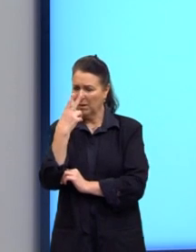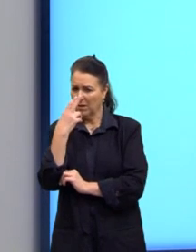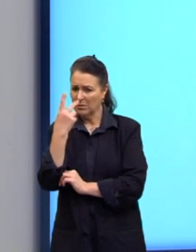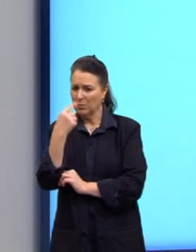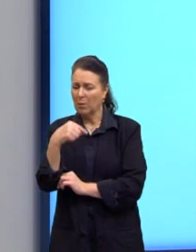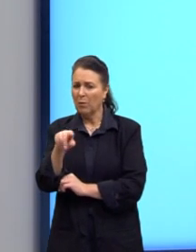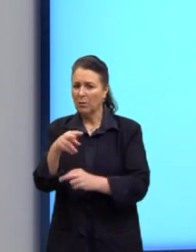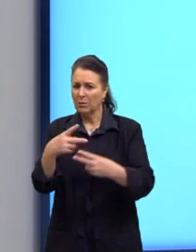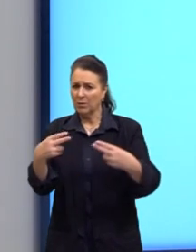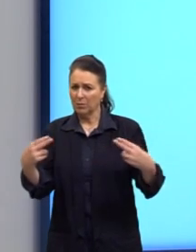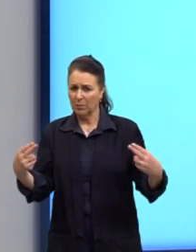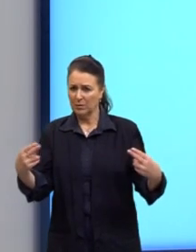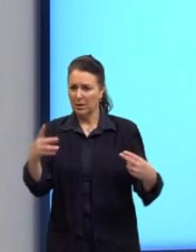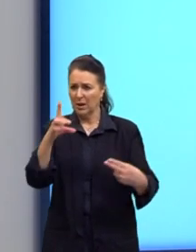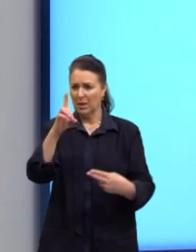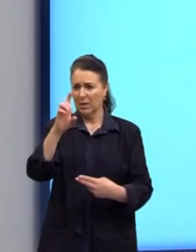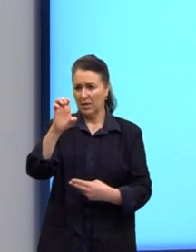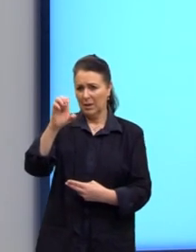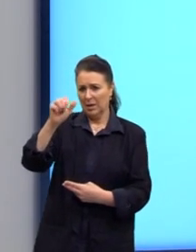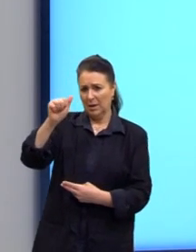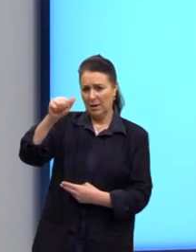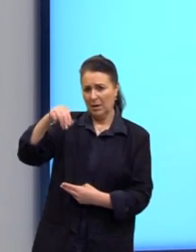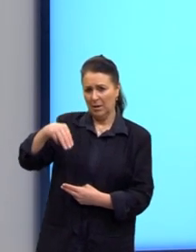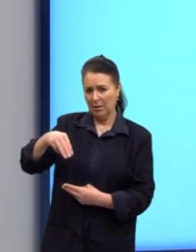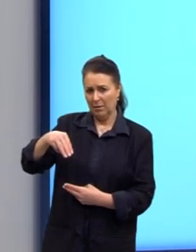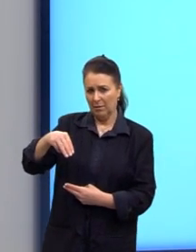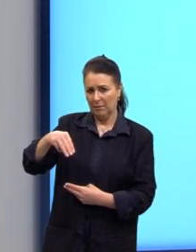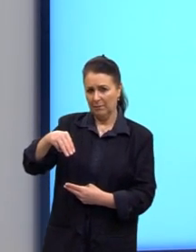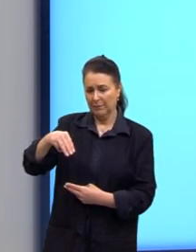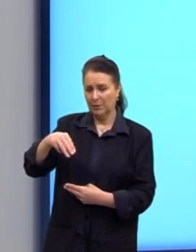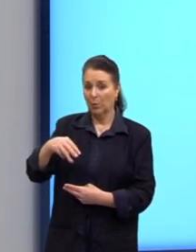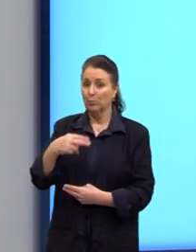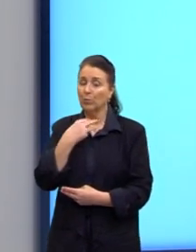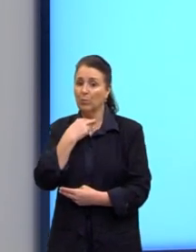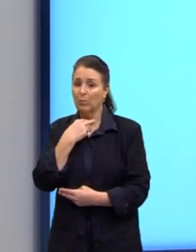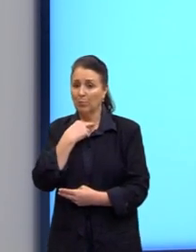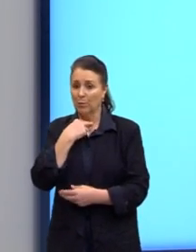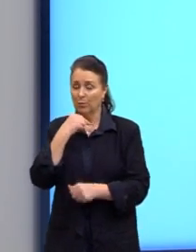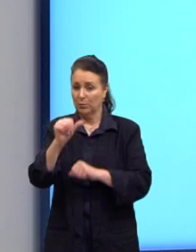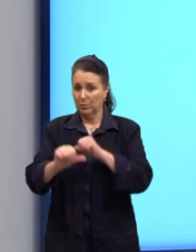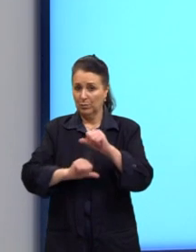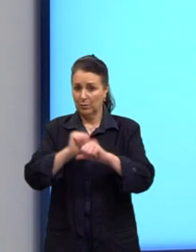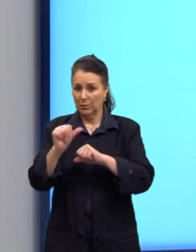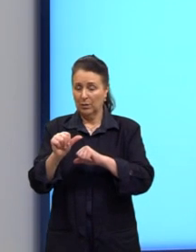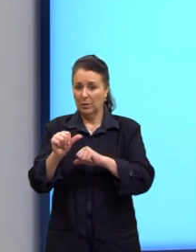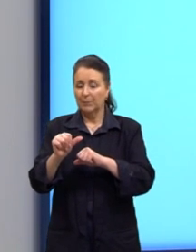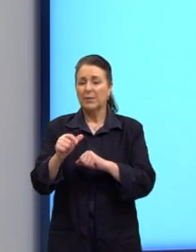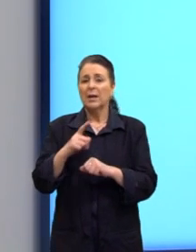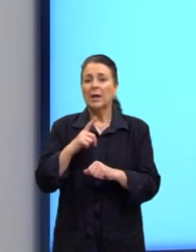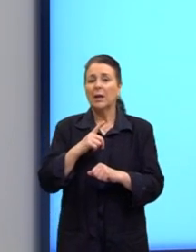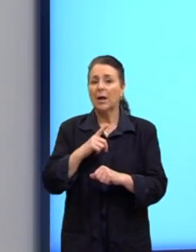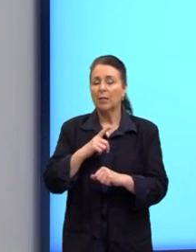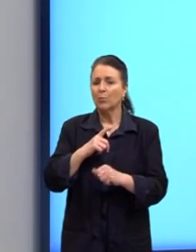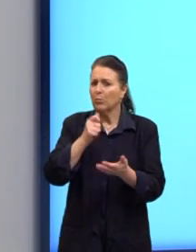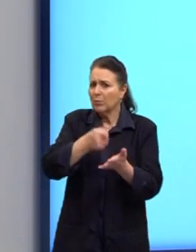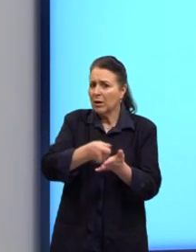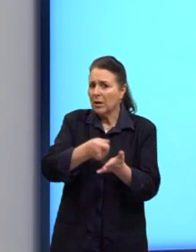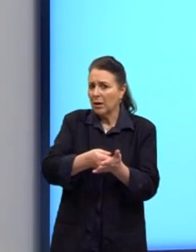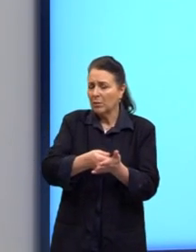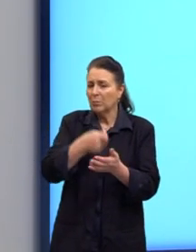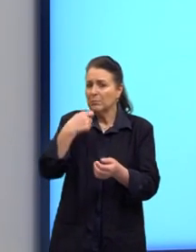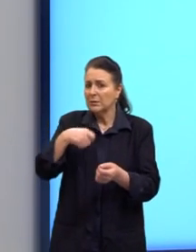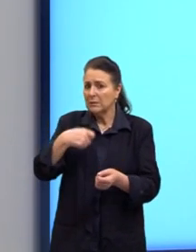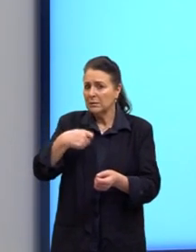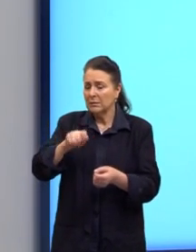parece uma outra palavra então não dá eu não posso fazer ele é obrigado ele se força